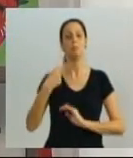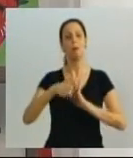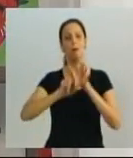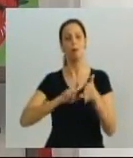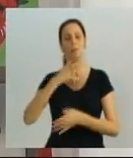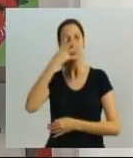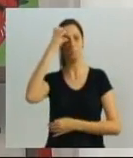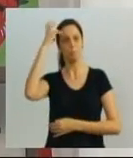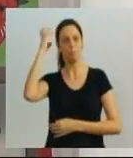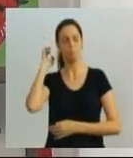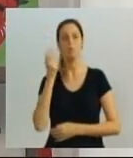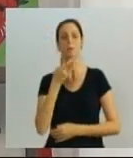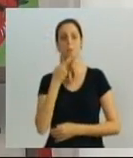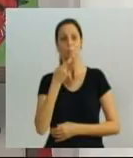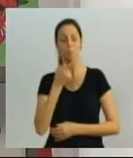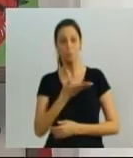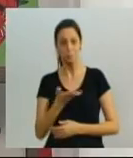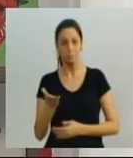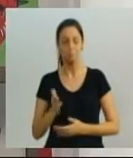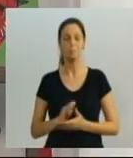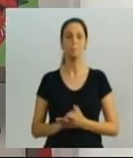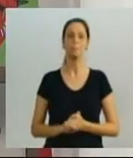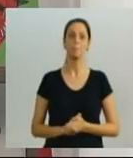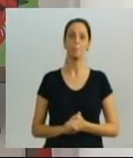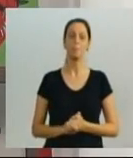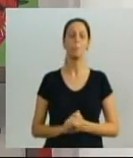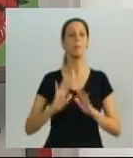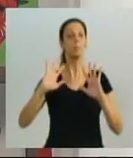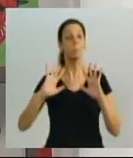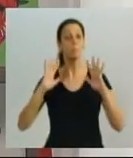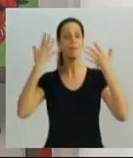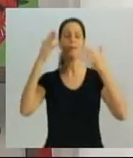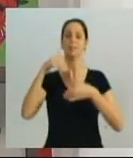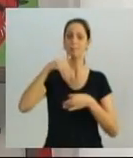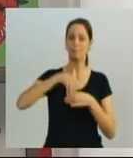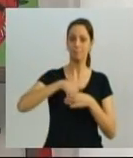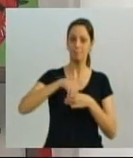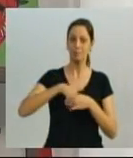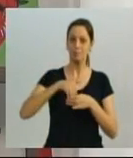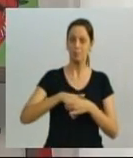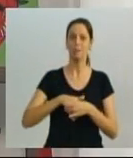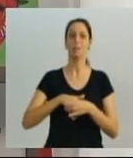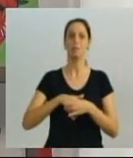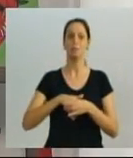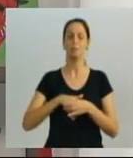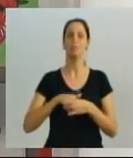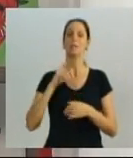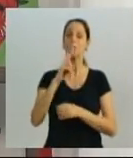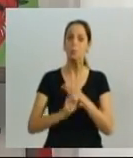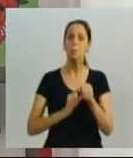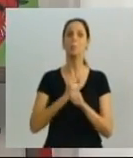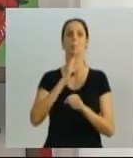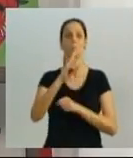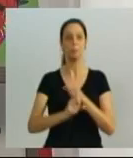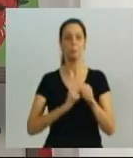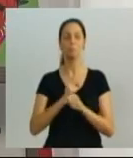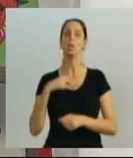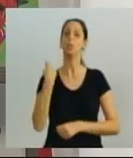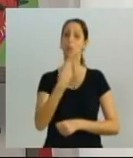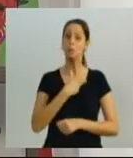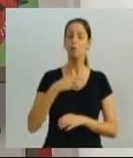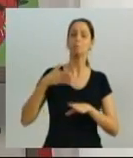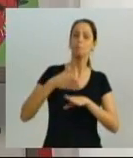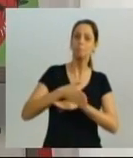Ivan nos colocou aqui. Essa festa eleitoral, de cada 2 em 2 anos, nós